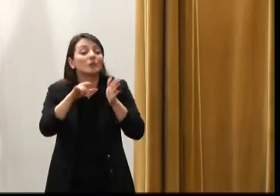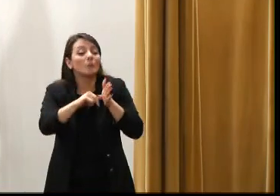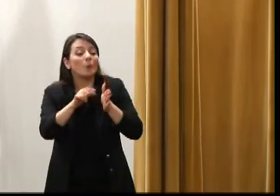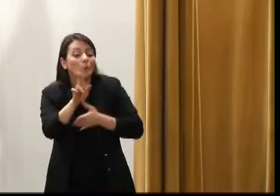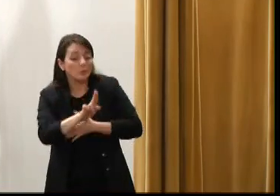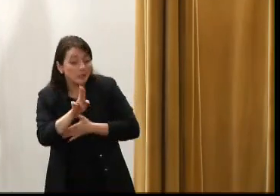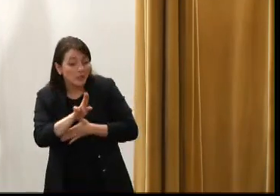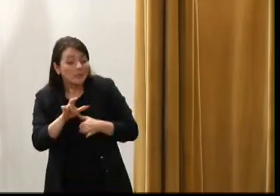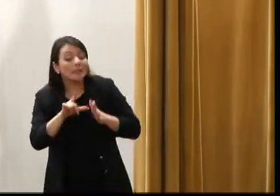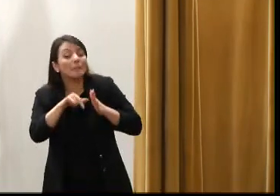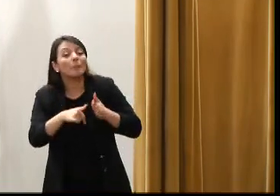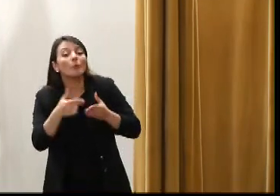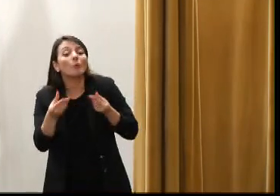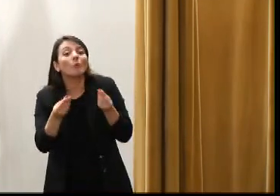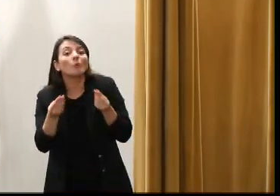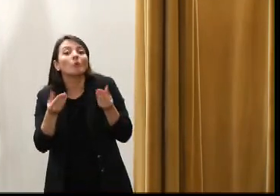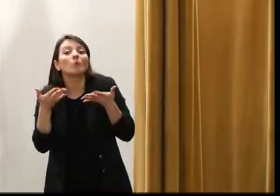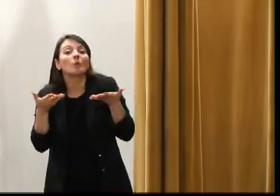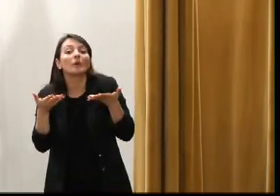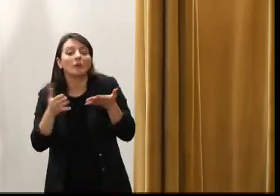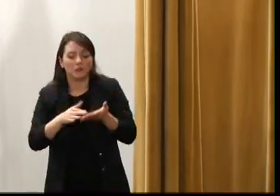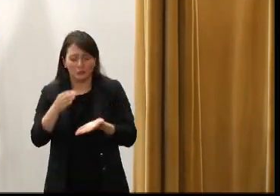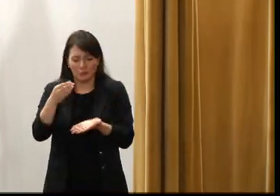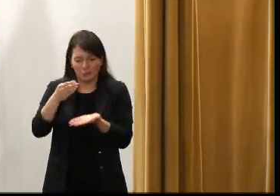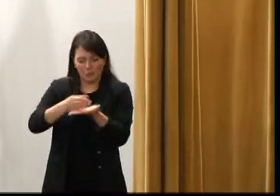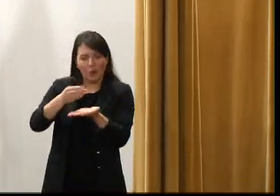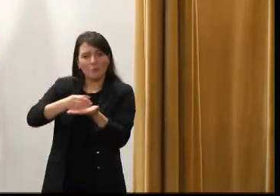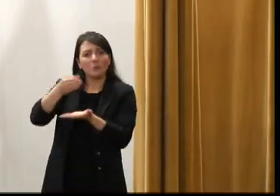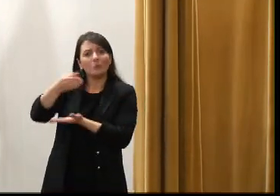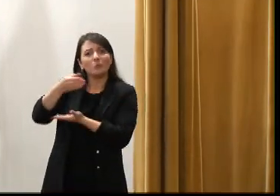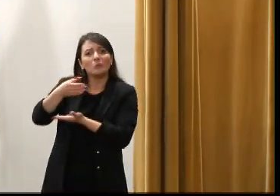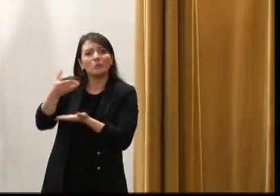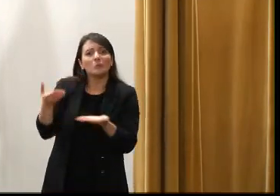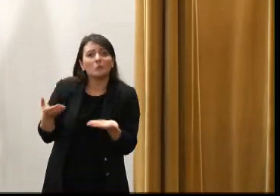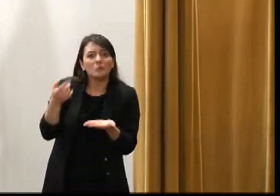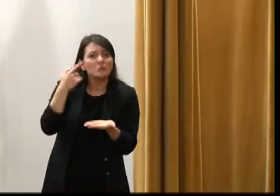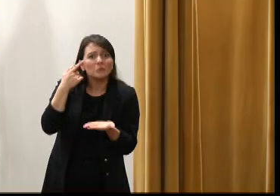uso, esse copo, né? A maior parte das pessoas não